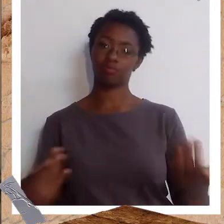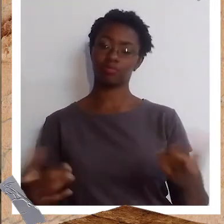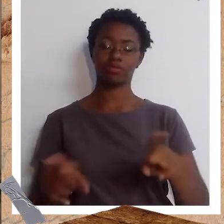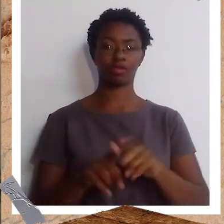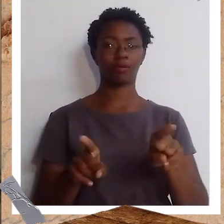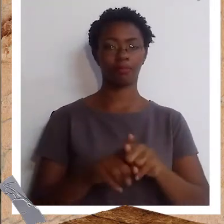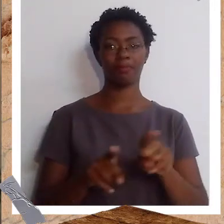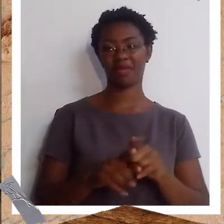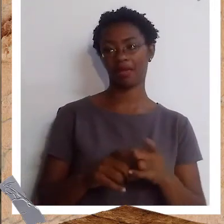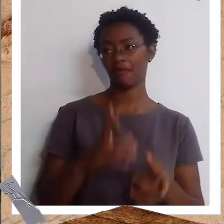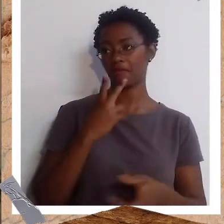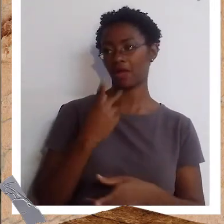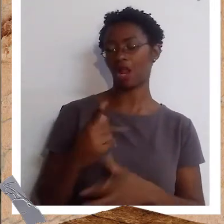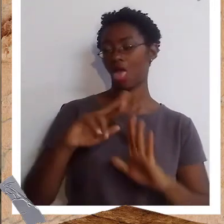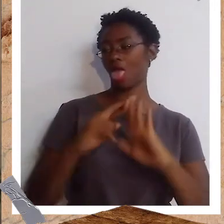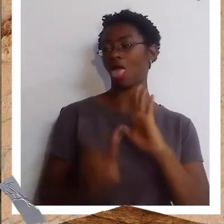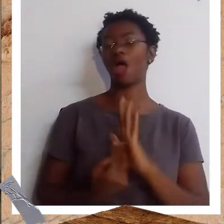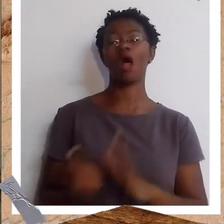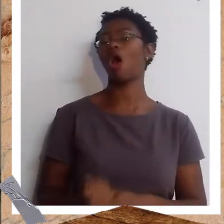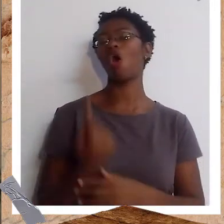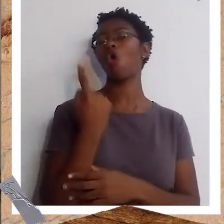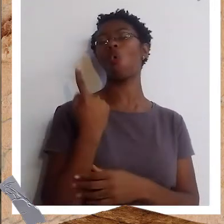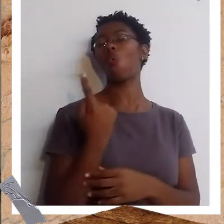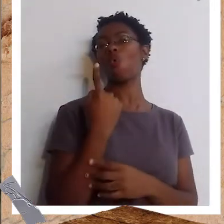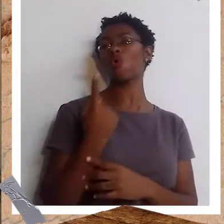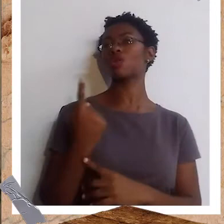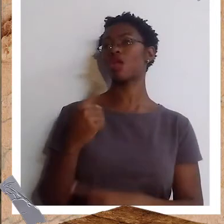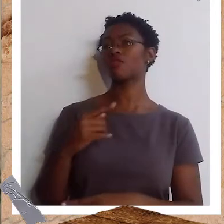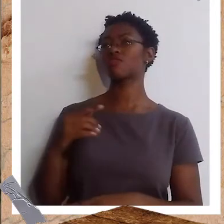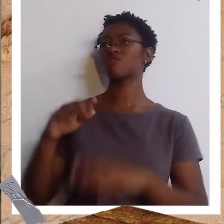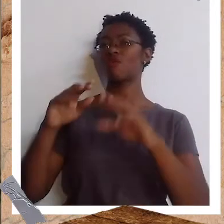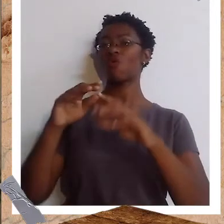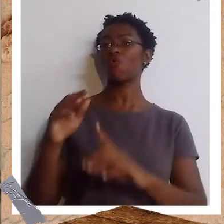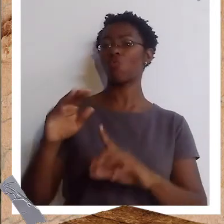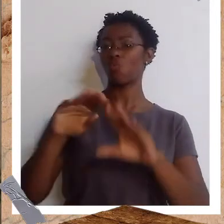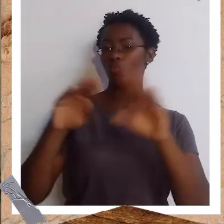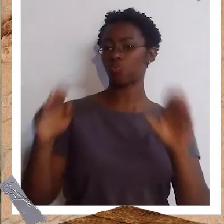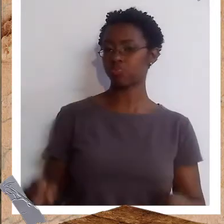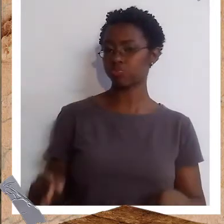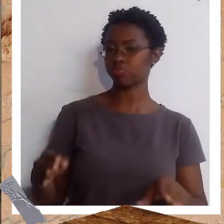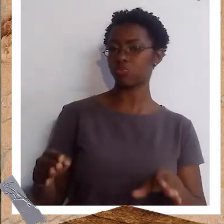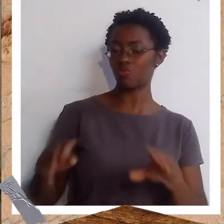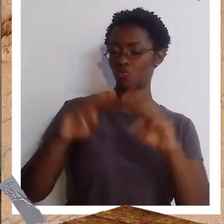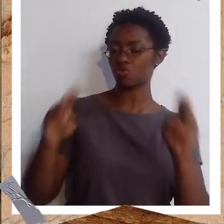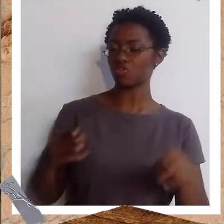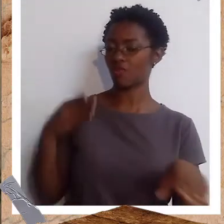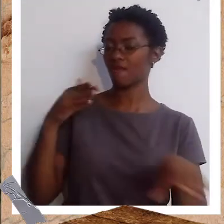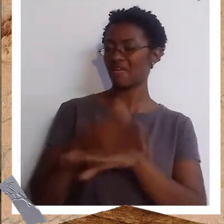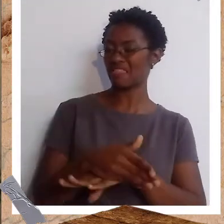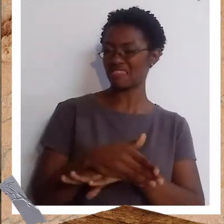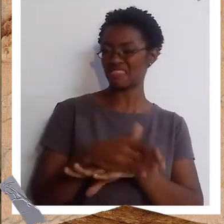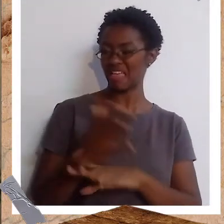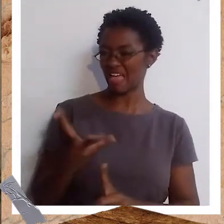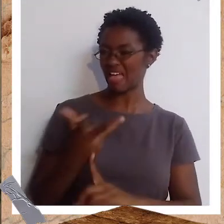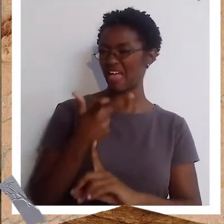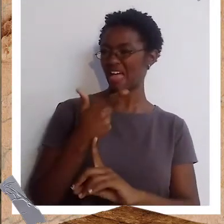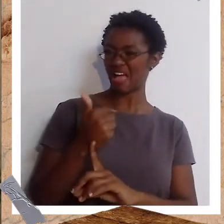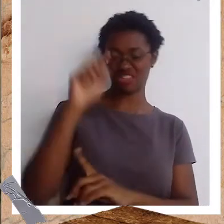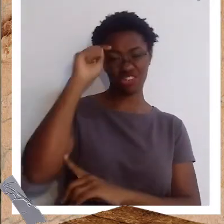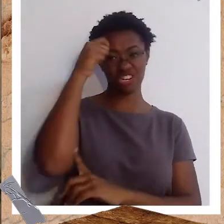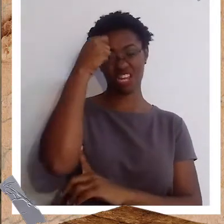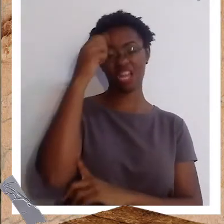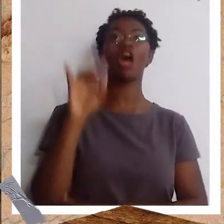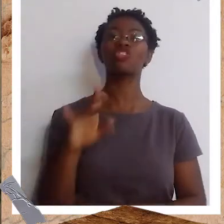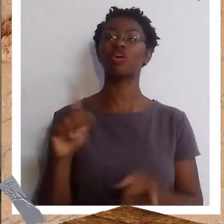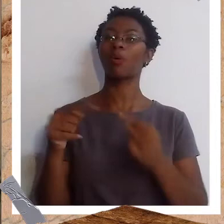maneira que um artista negro ou uma artista negra possa entrar no museu é que a sua obra de arte seja também politizada. A gente, quantas vezes já não